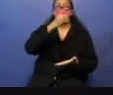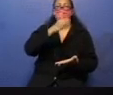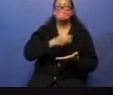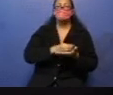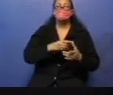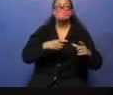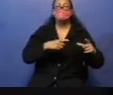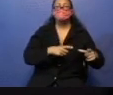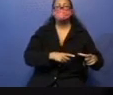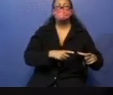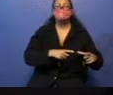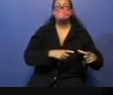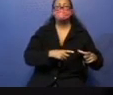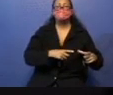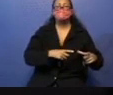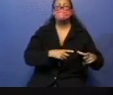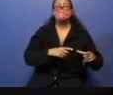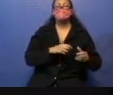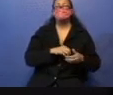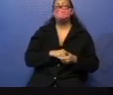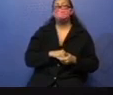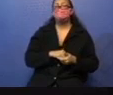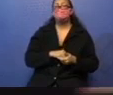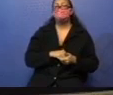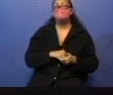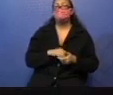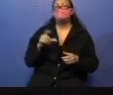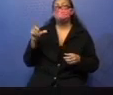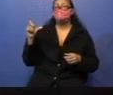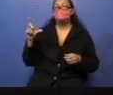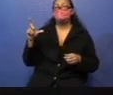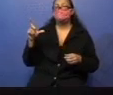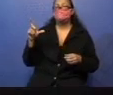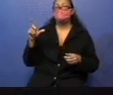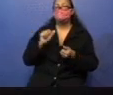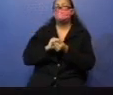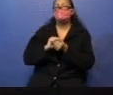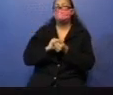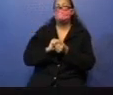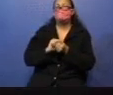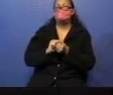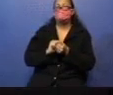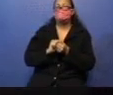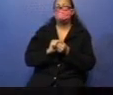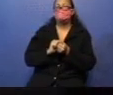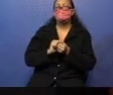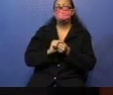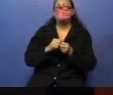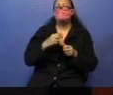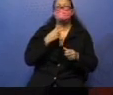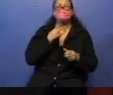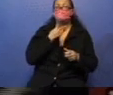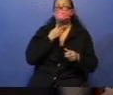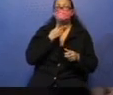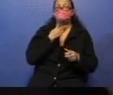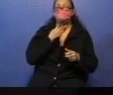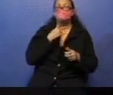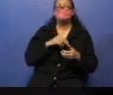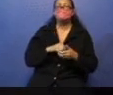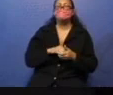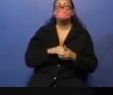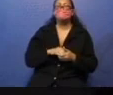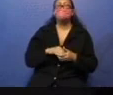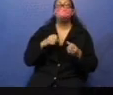pratos e os outros utensílios. Então, aquela bucha que a gente usa, a gente não pode esperar furar. As esponjas devem